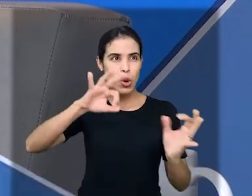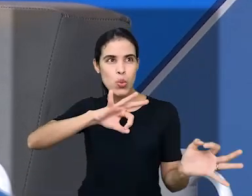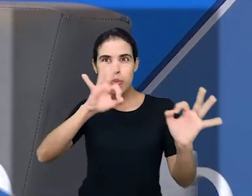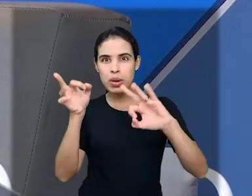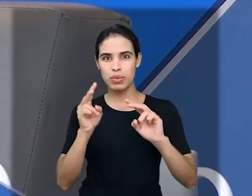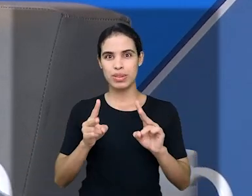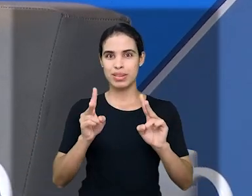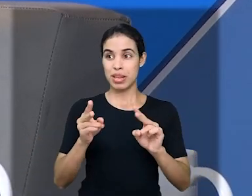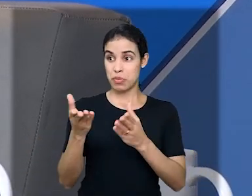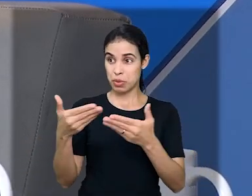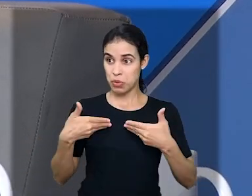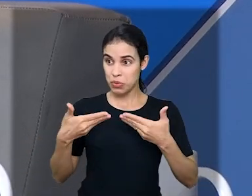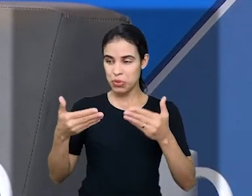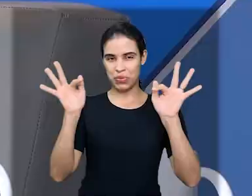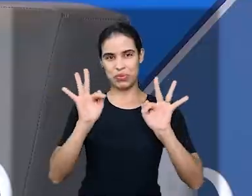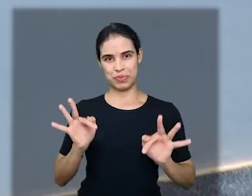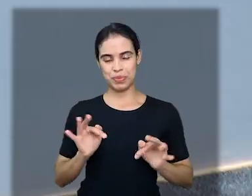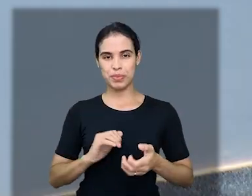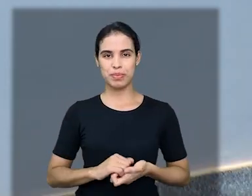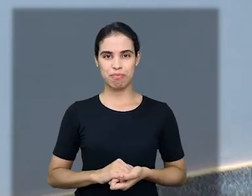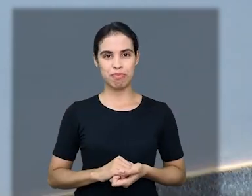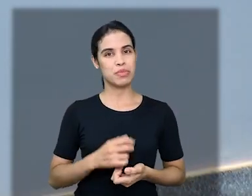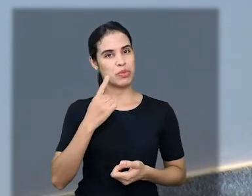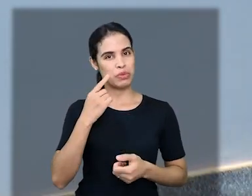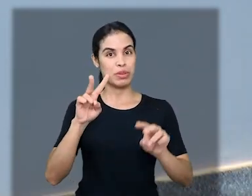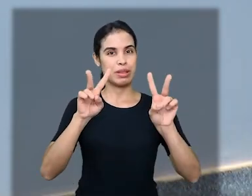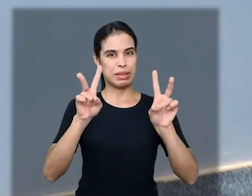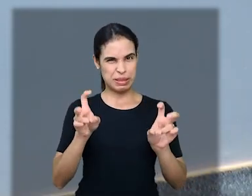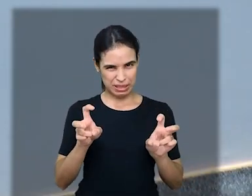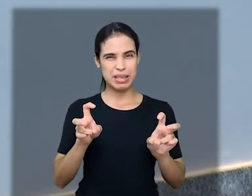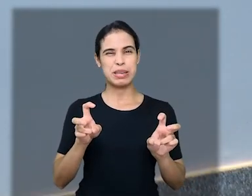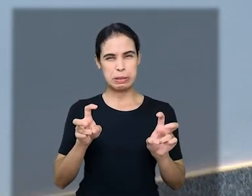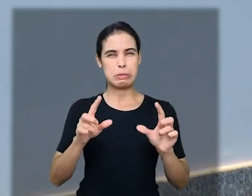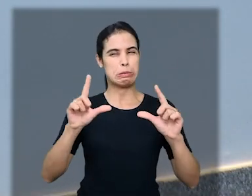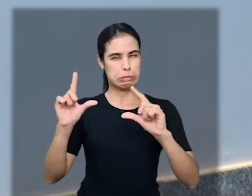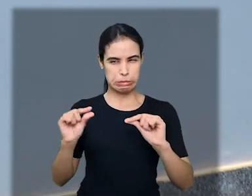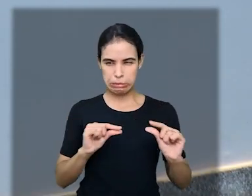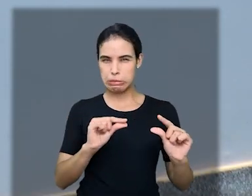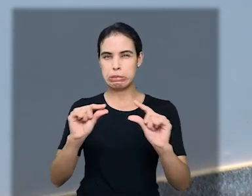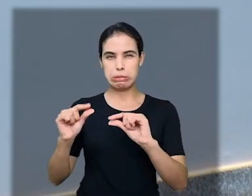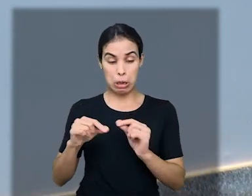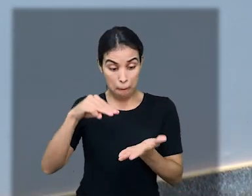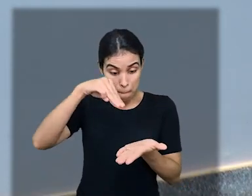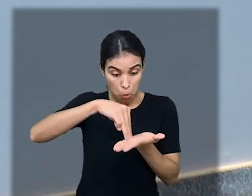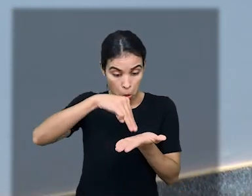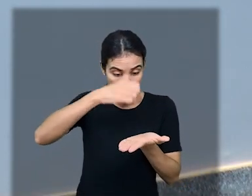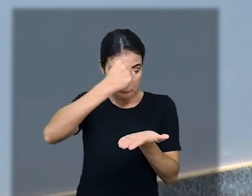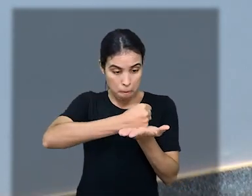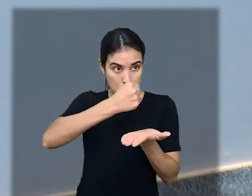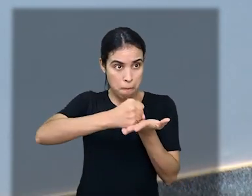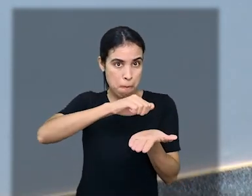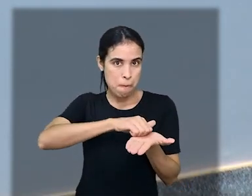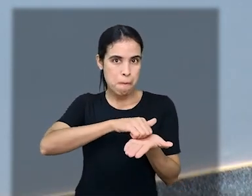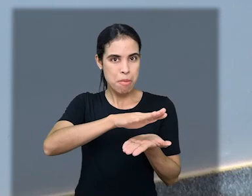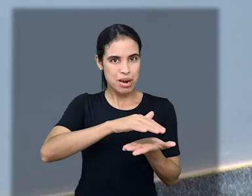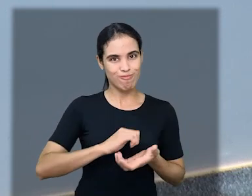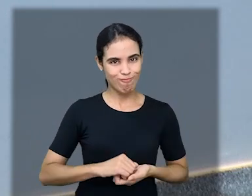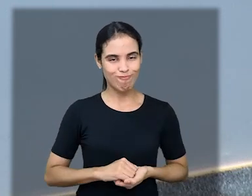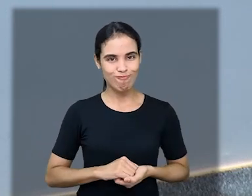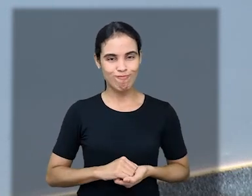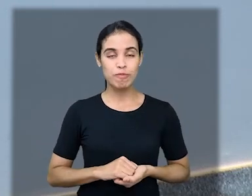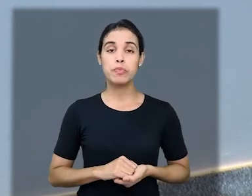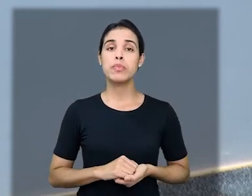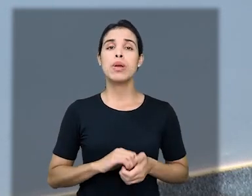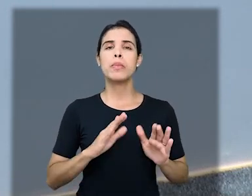estou muito feliz por ter sido convidado. É um assunto aí que dá o que falar, né? Justa causa, temida justa causa. Para a gente começar o